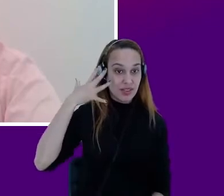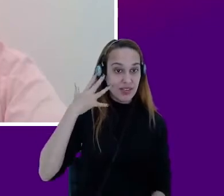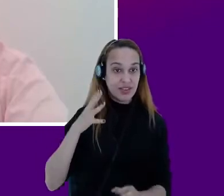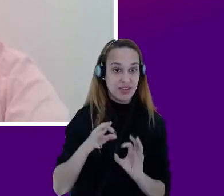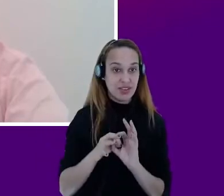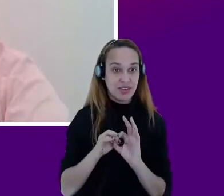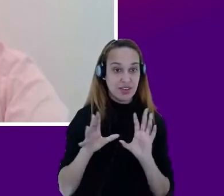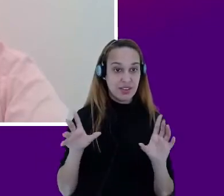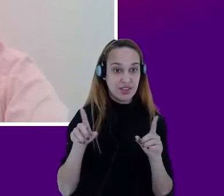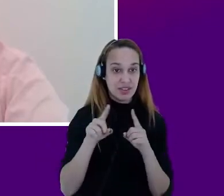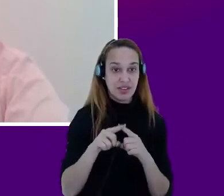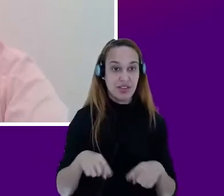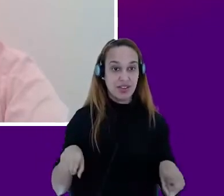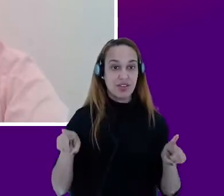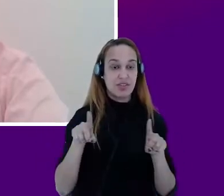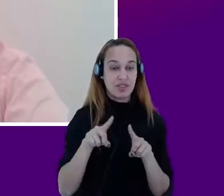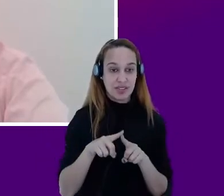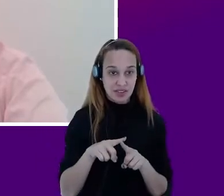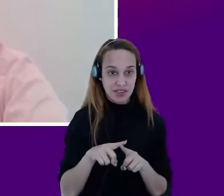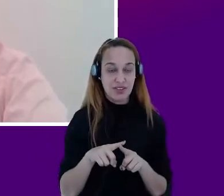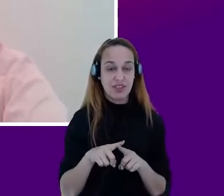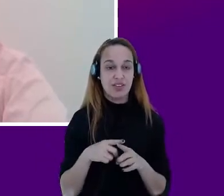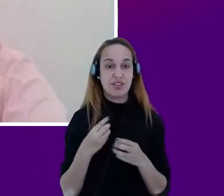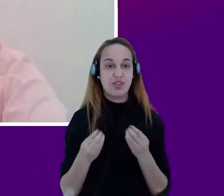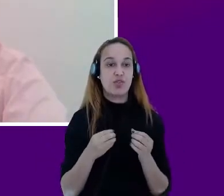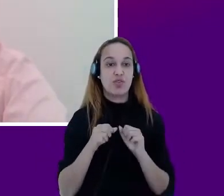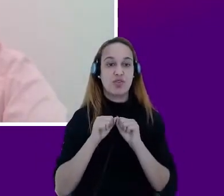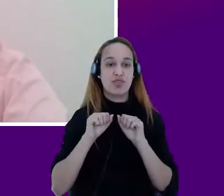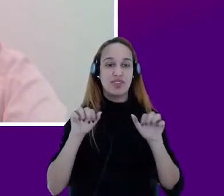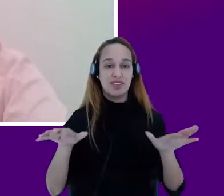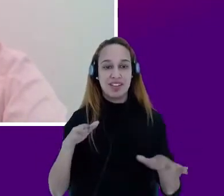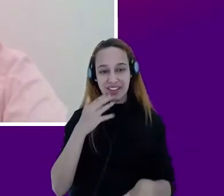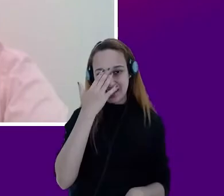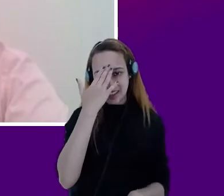nos meios de divulgação. Muito obrigado.